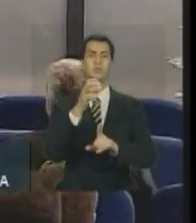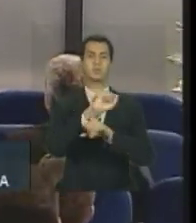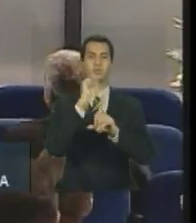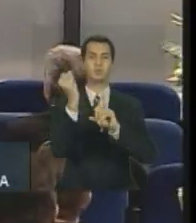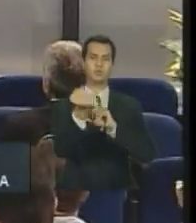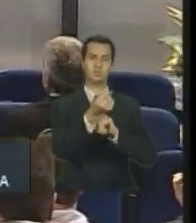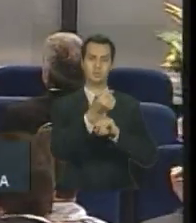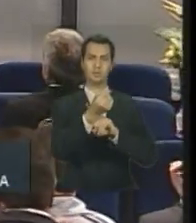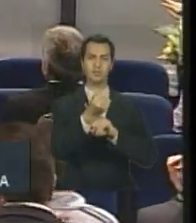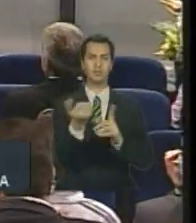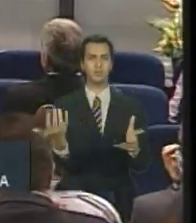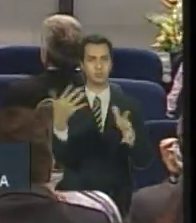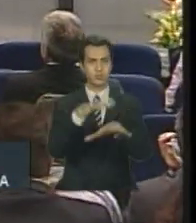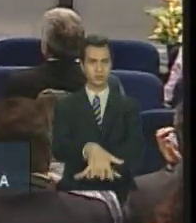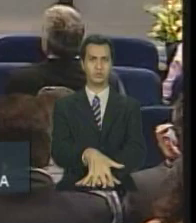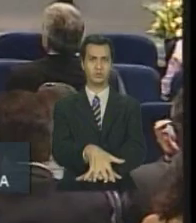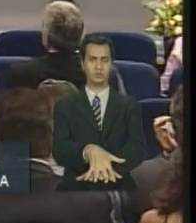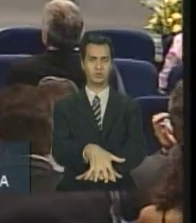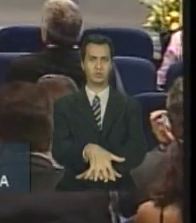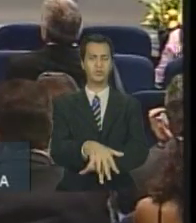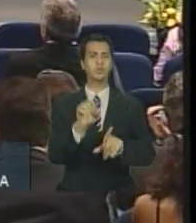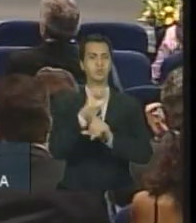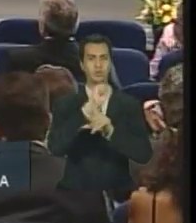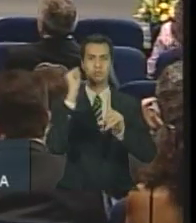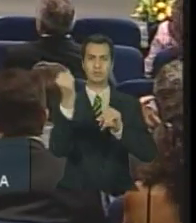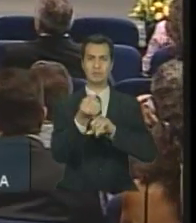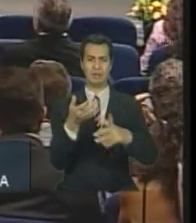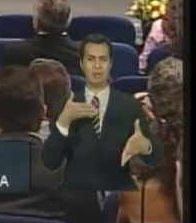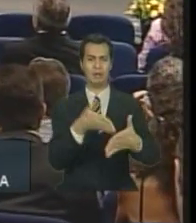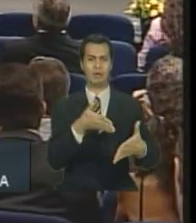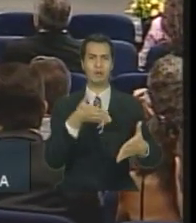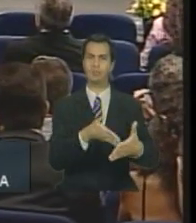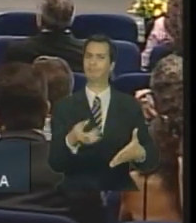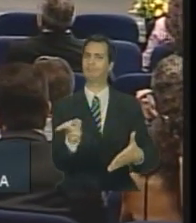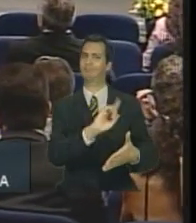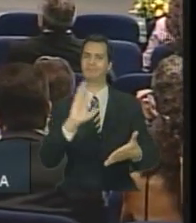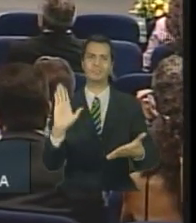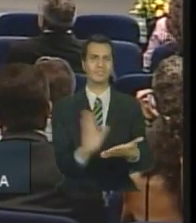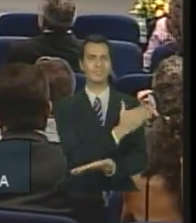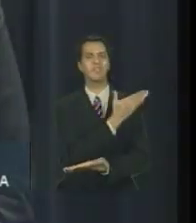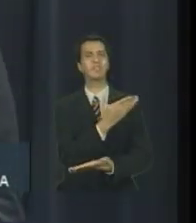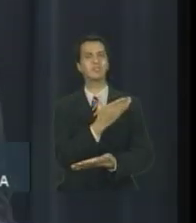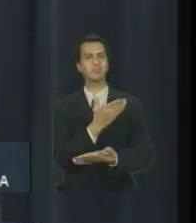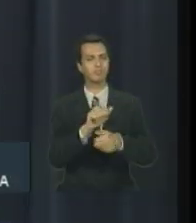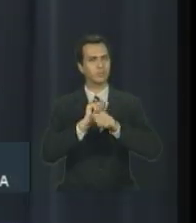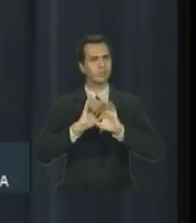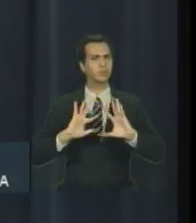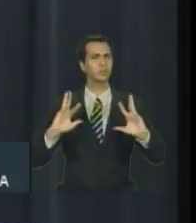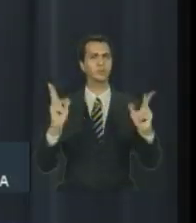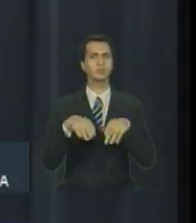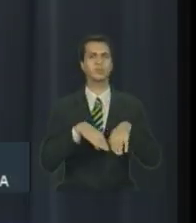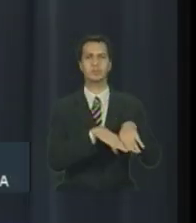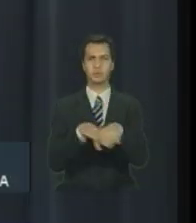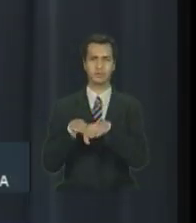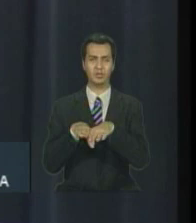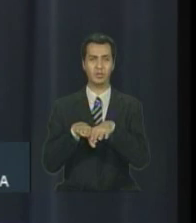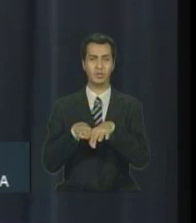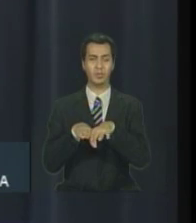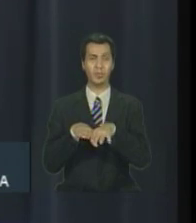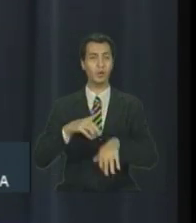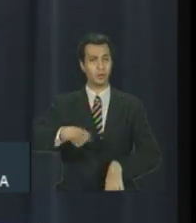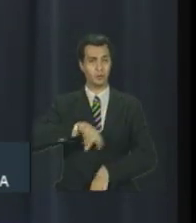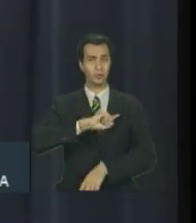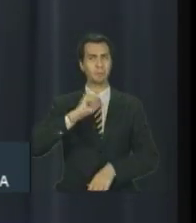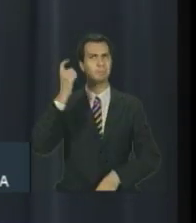inclusiva, uma sociedade sem limites. Nós partimos do pressuposto que as pessoas com deficiência